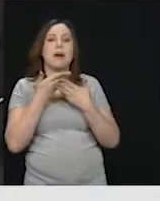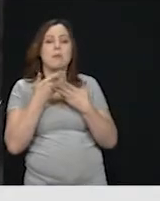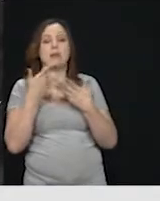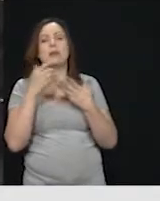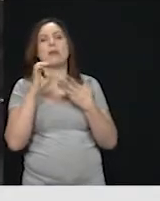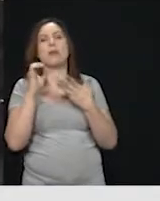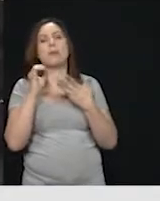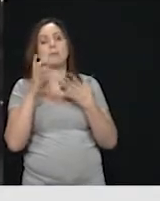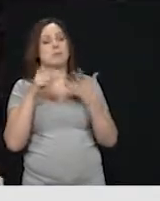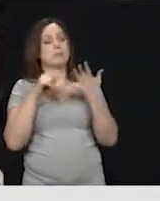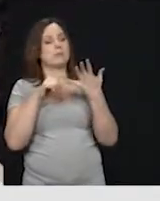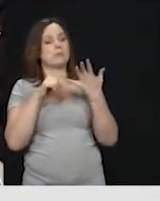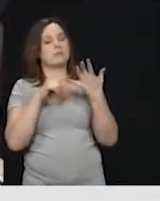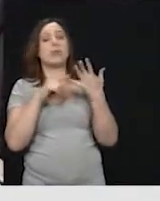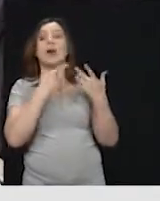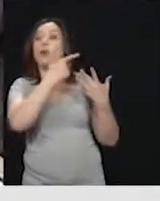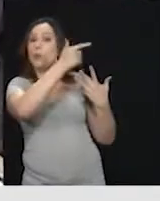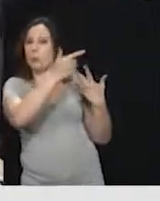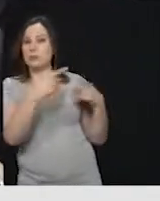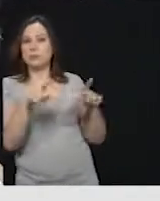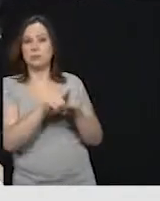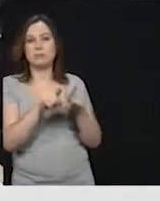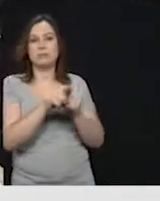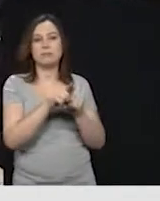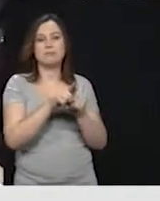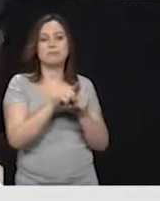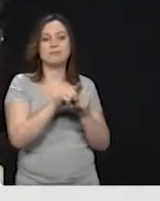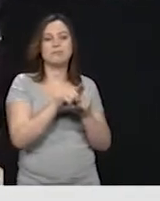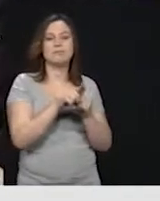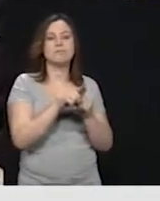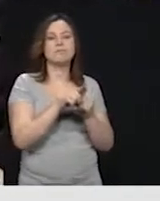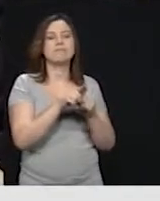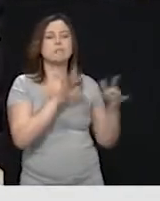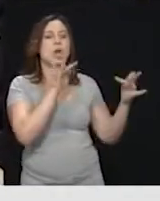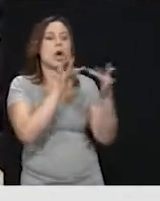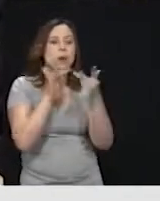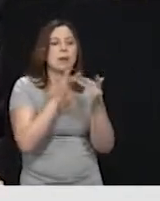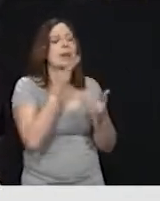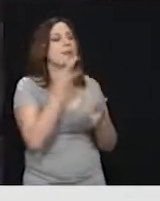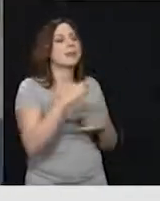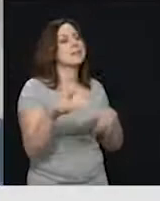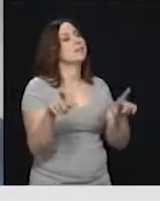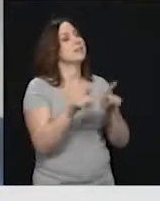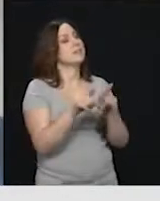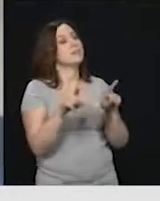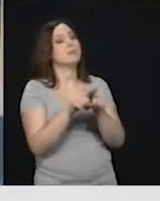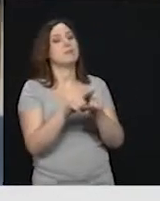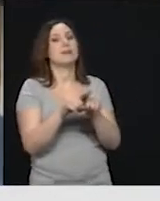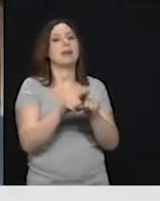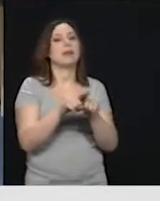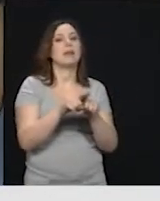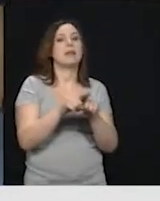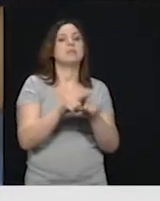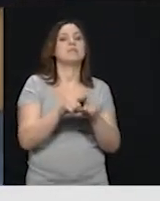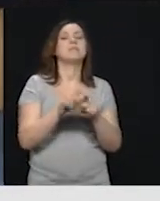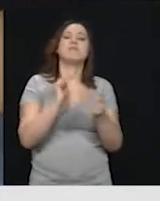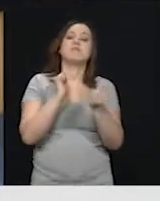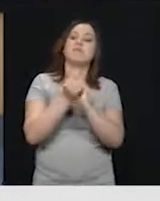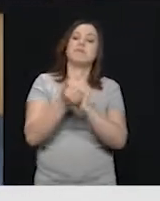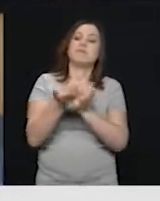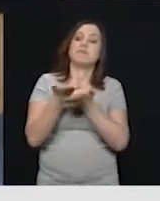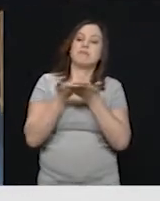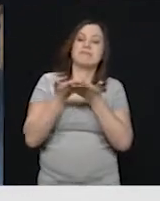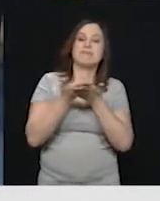a fonoaudiologia terapia ocupacional capaz dela poder realizar outras atividades até mesmo interagir